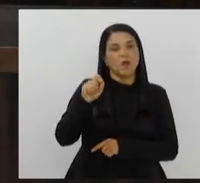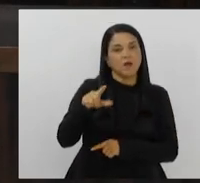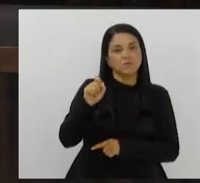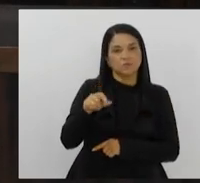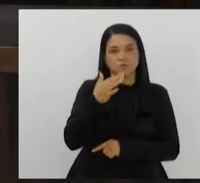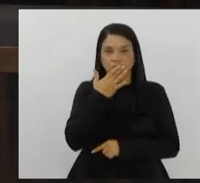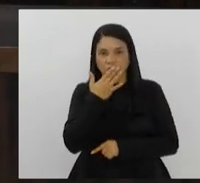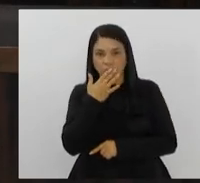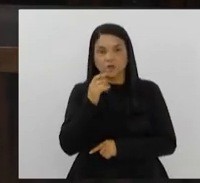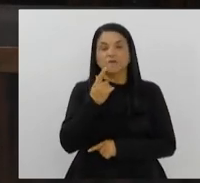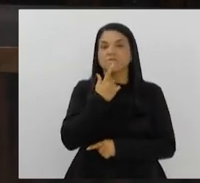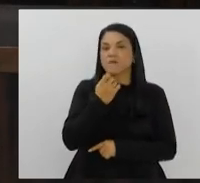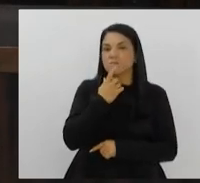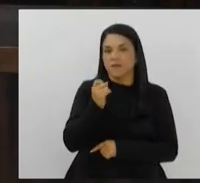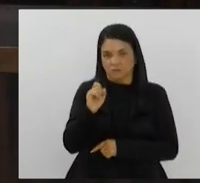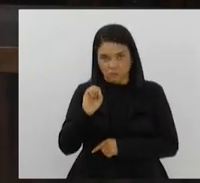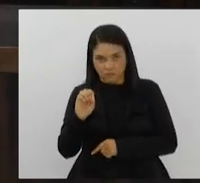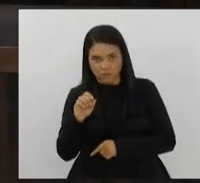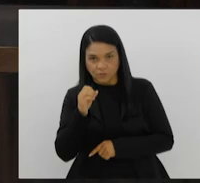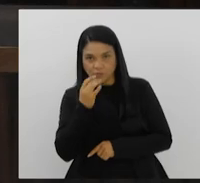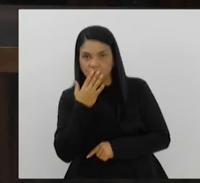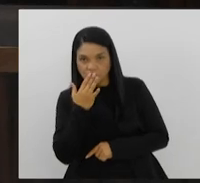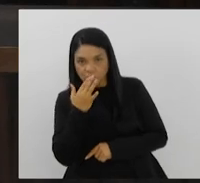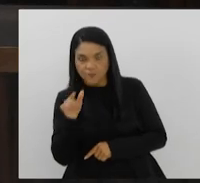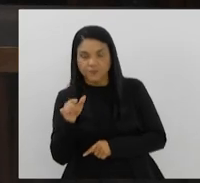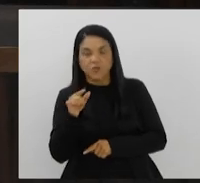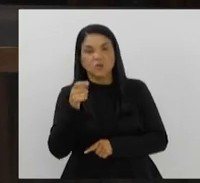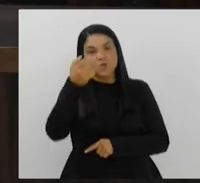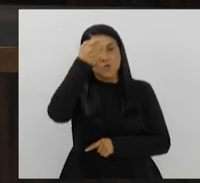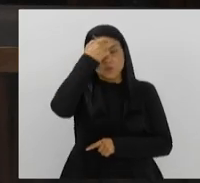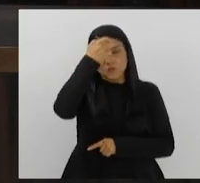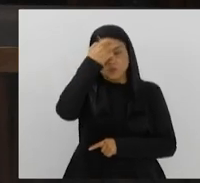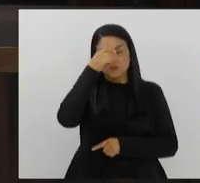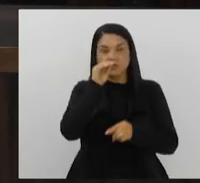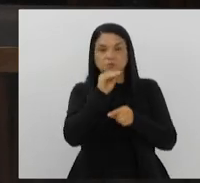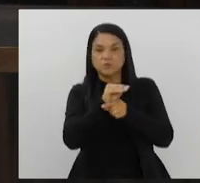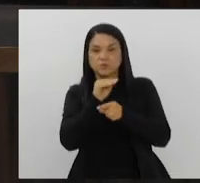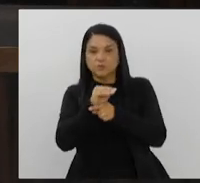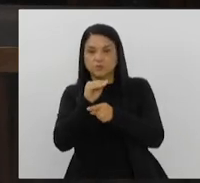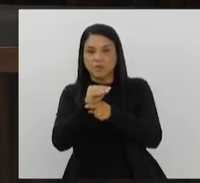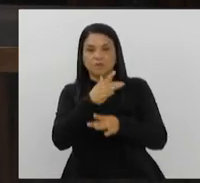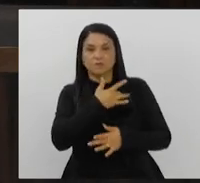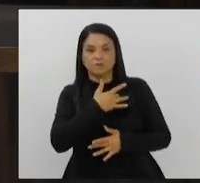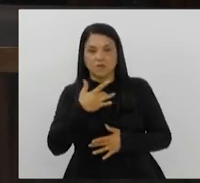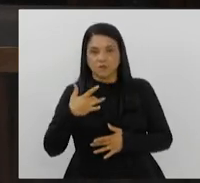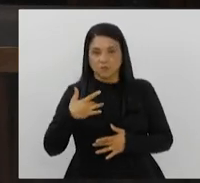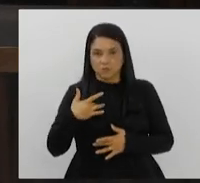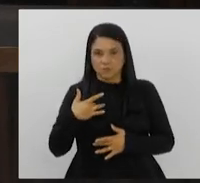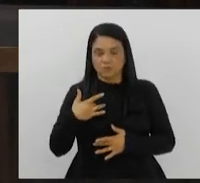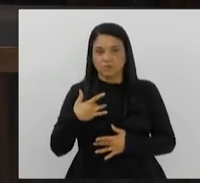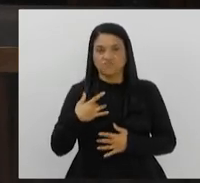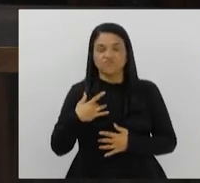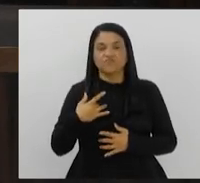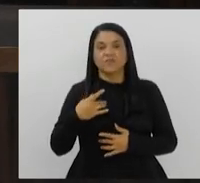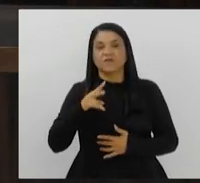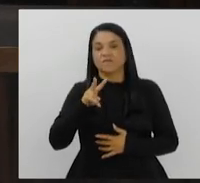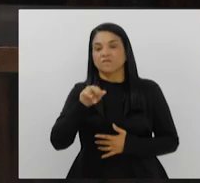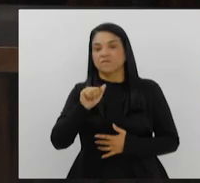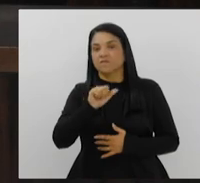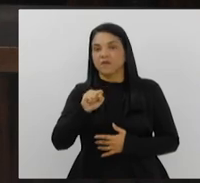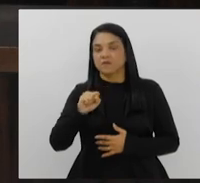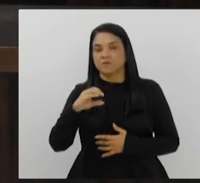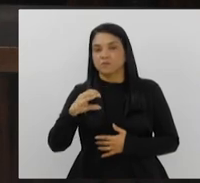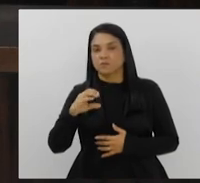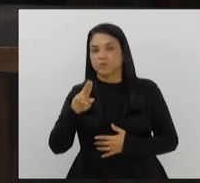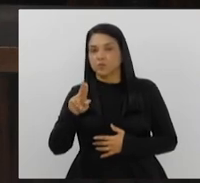de conscientização e cuidado preventivo com a saúde vascular. Em